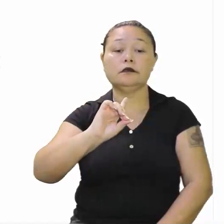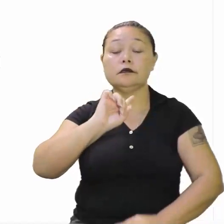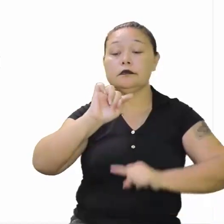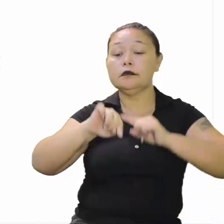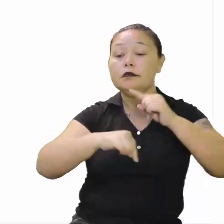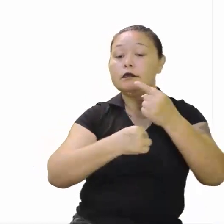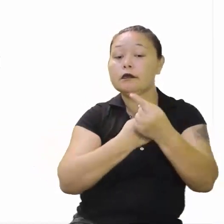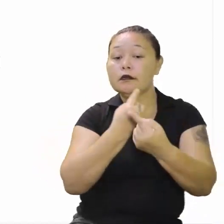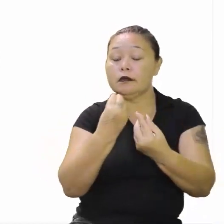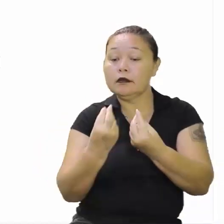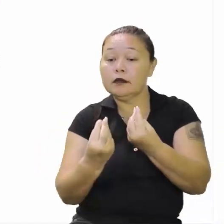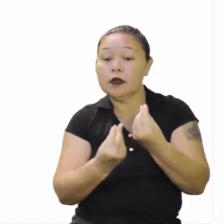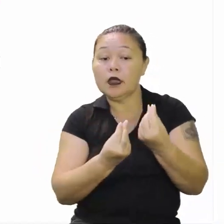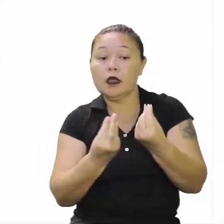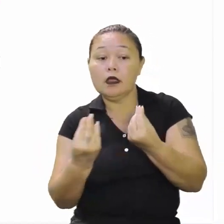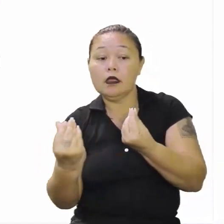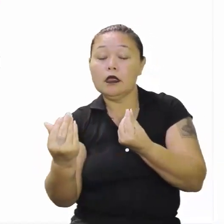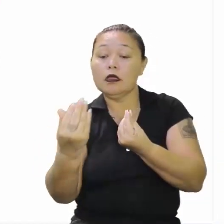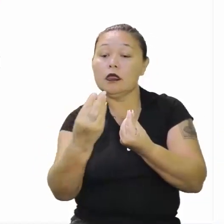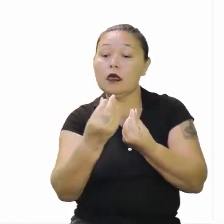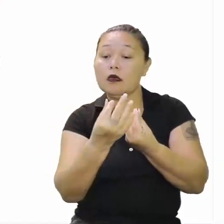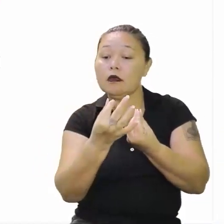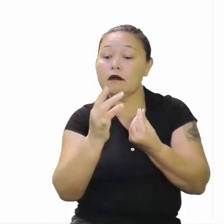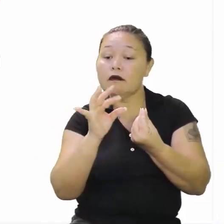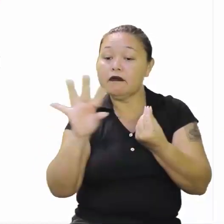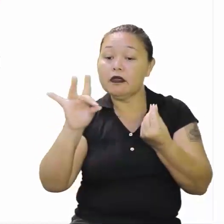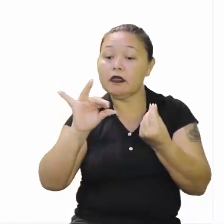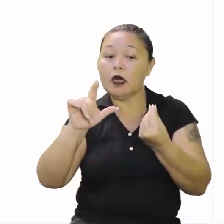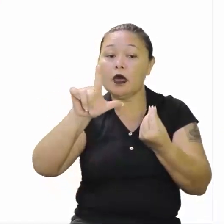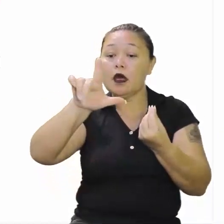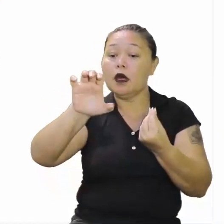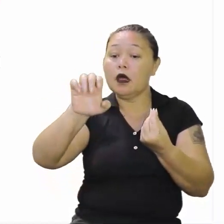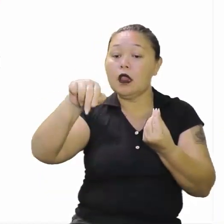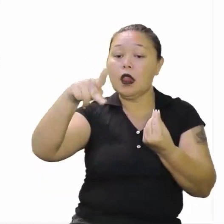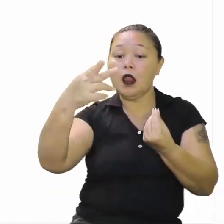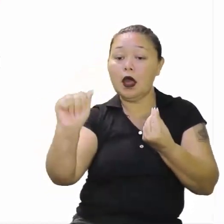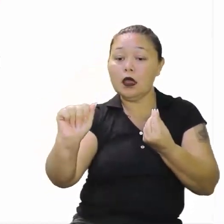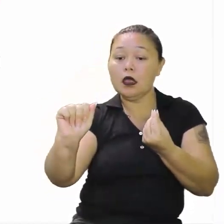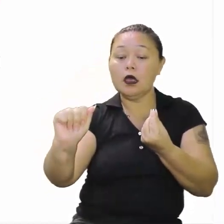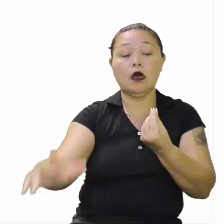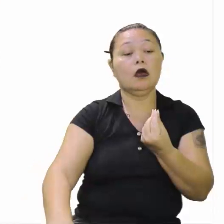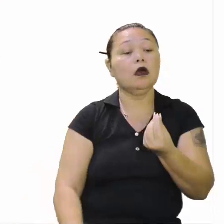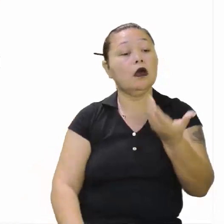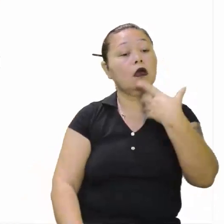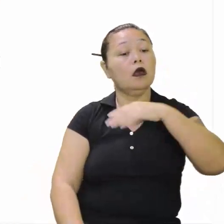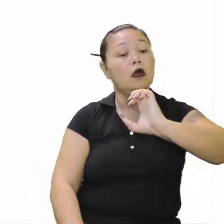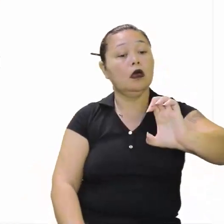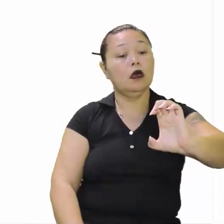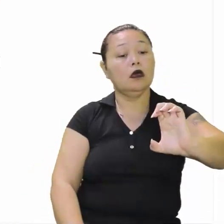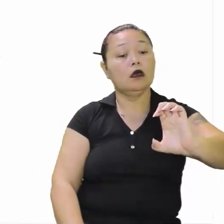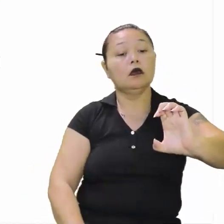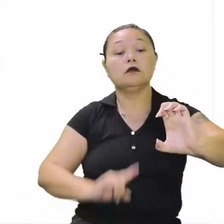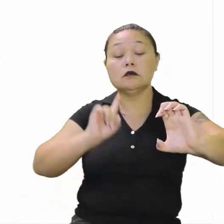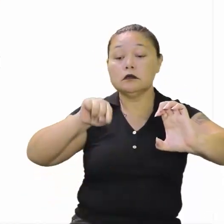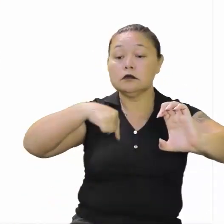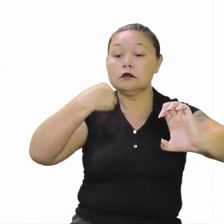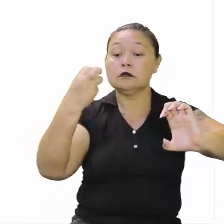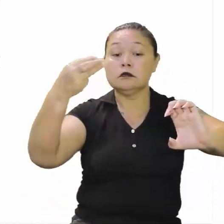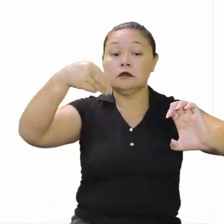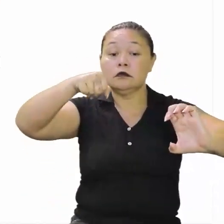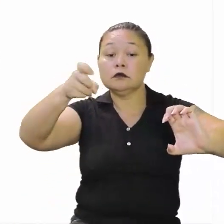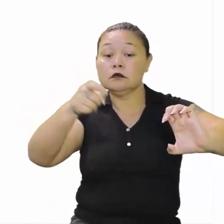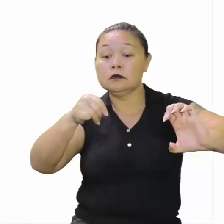de queimadas pela emissão de faíscas de lenha. Letra E, geração